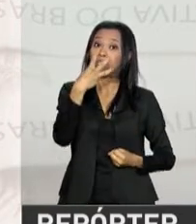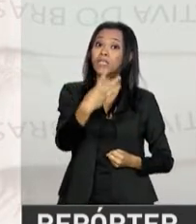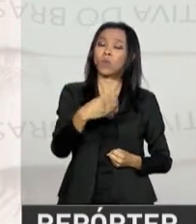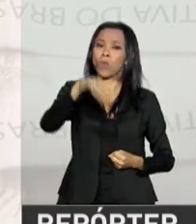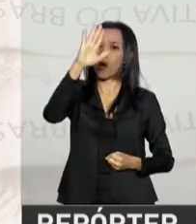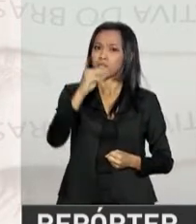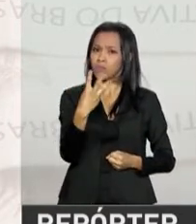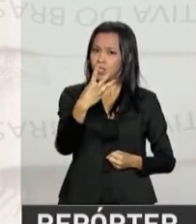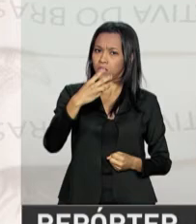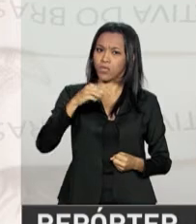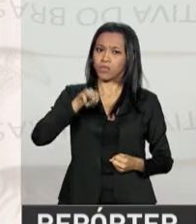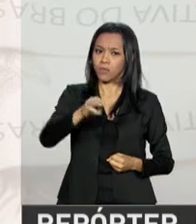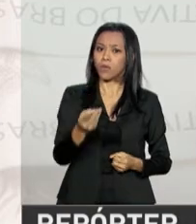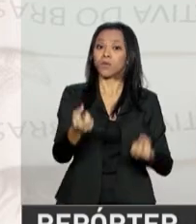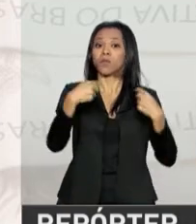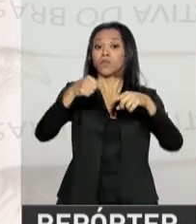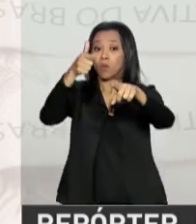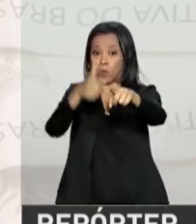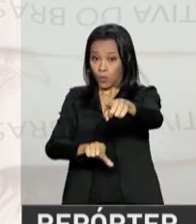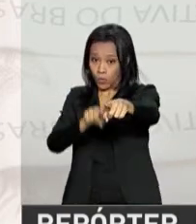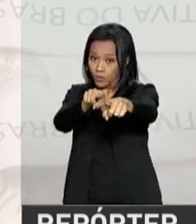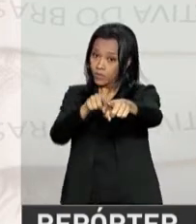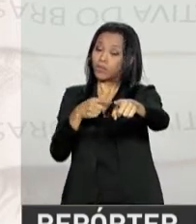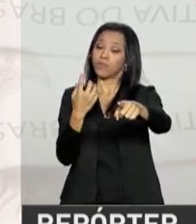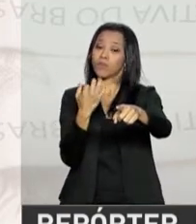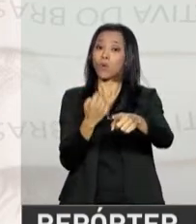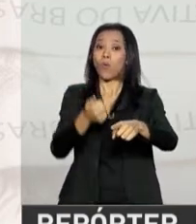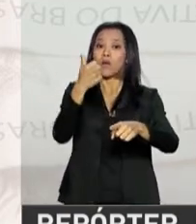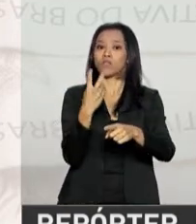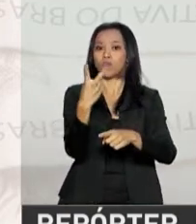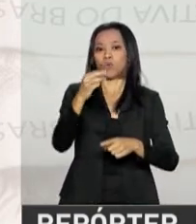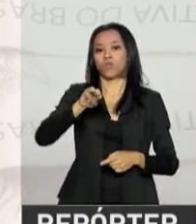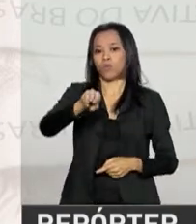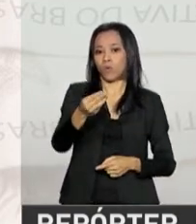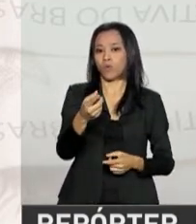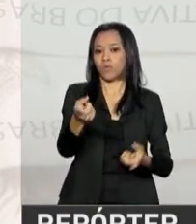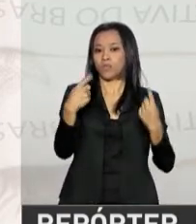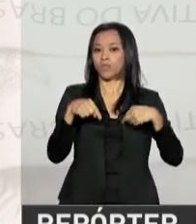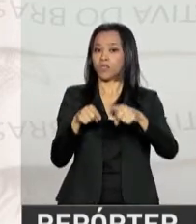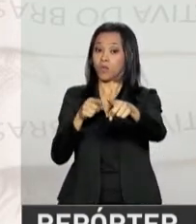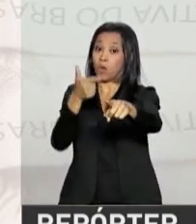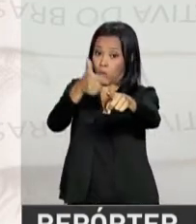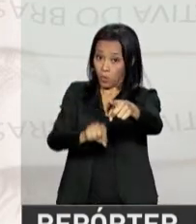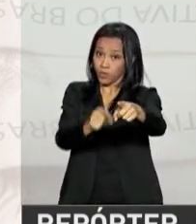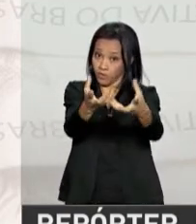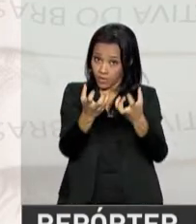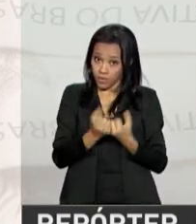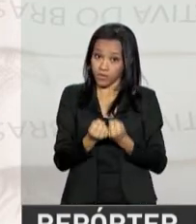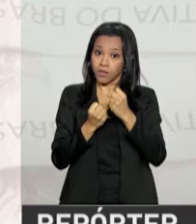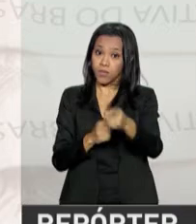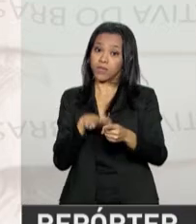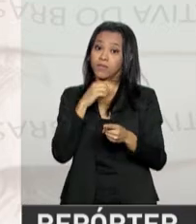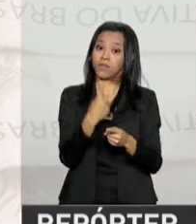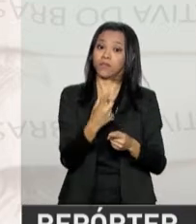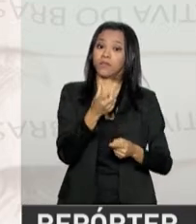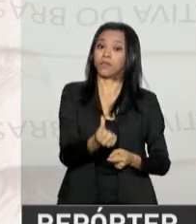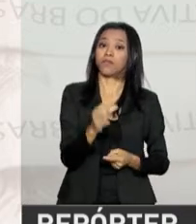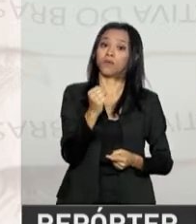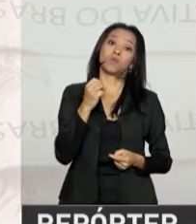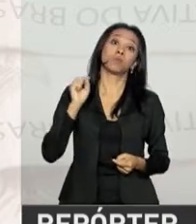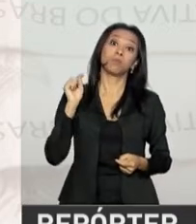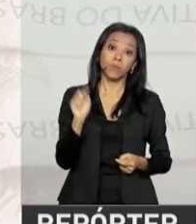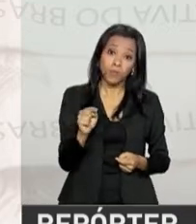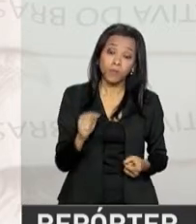milhões a apex com quase dois milhões o tribunal superior eleitoral com 168 mil